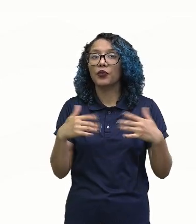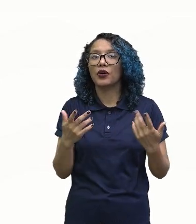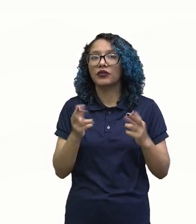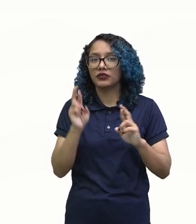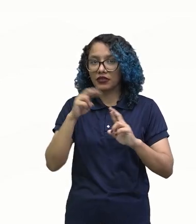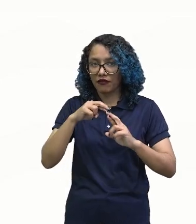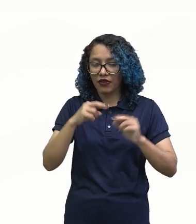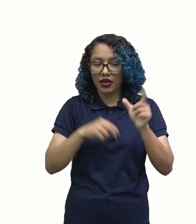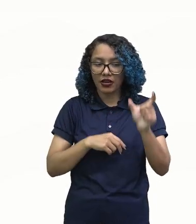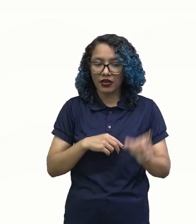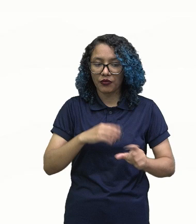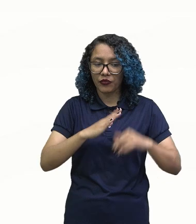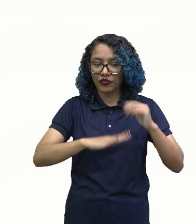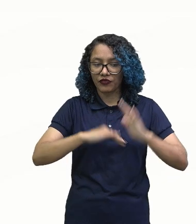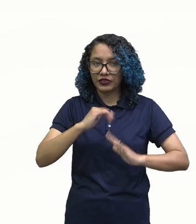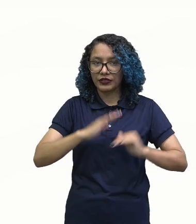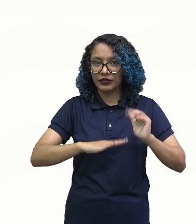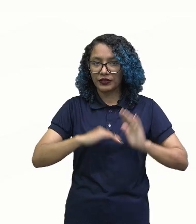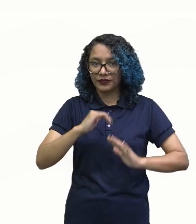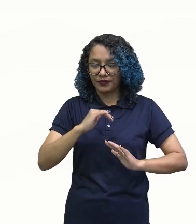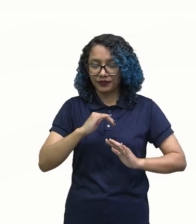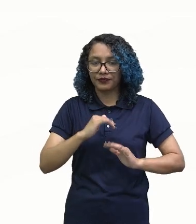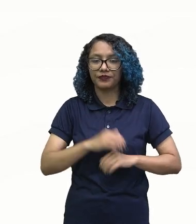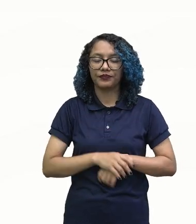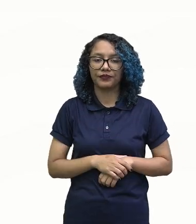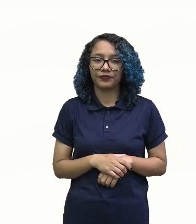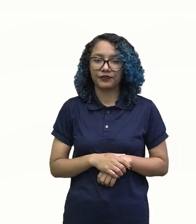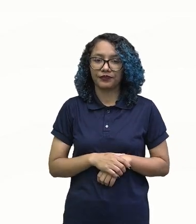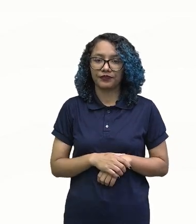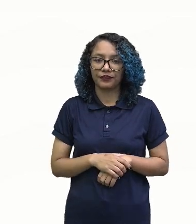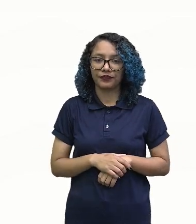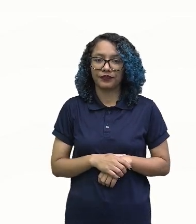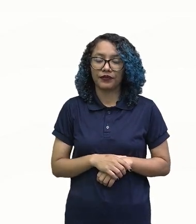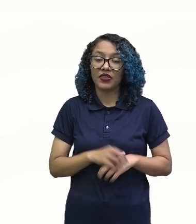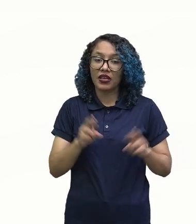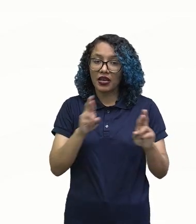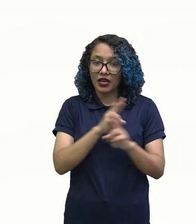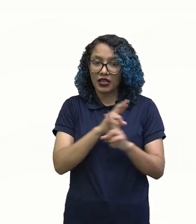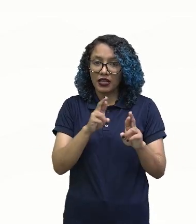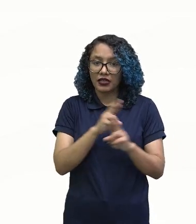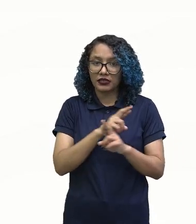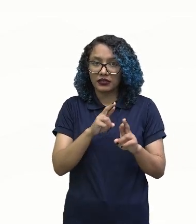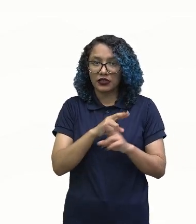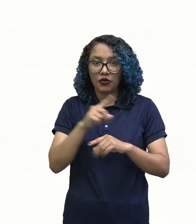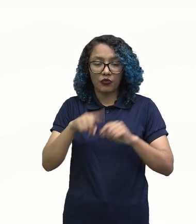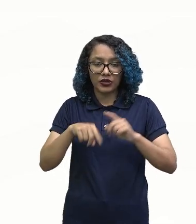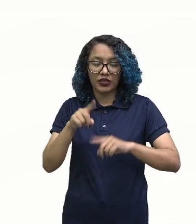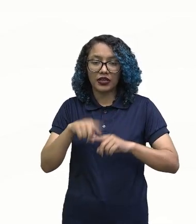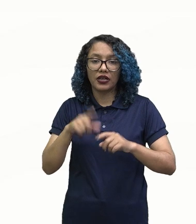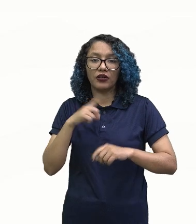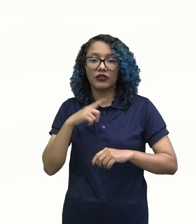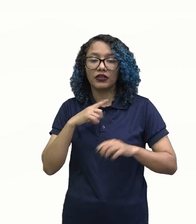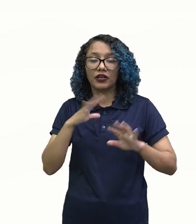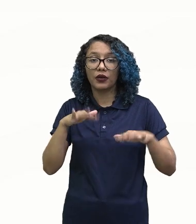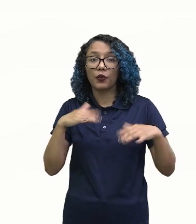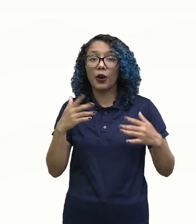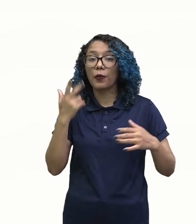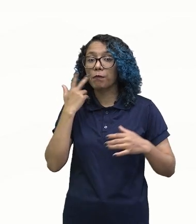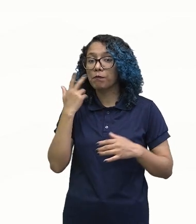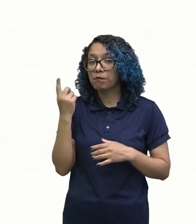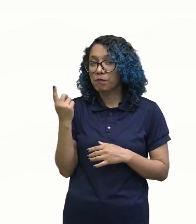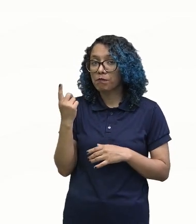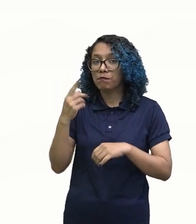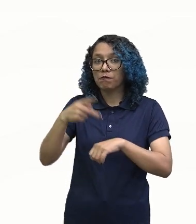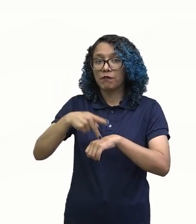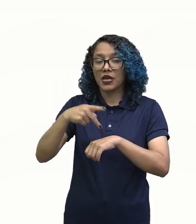de um profissional, certo? Que está ligado ao elemento aqui, que no caso a pedra, né? Se eu